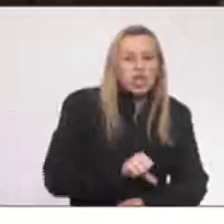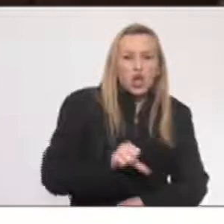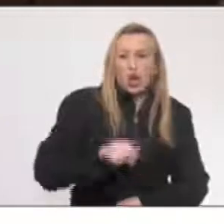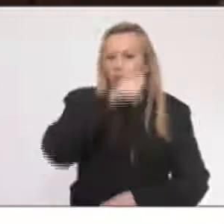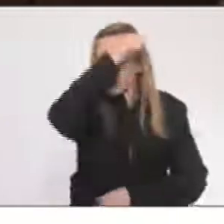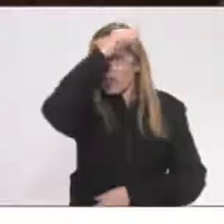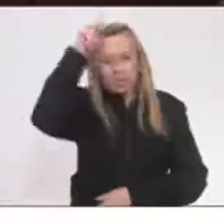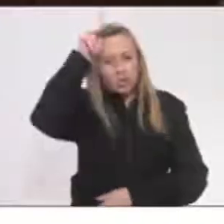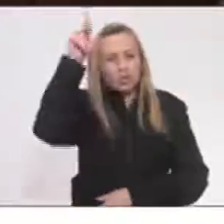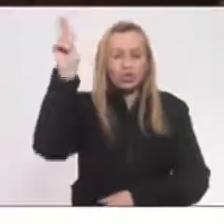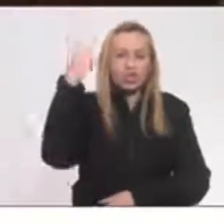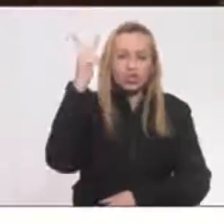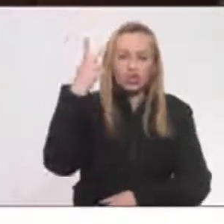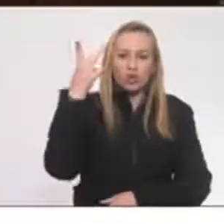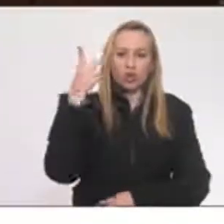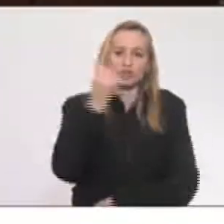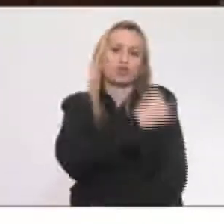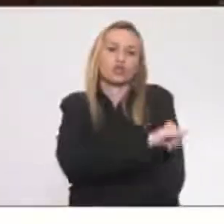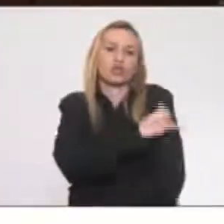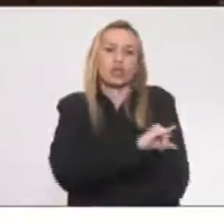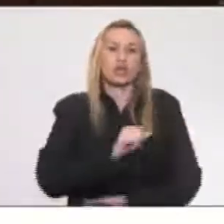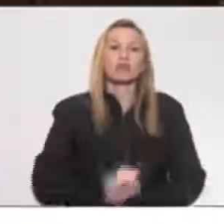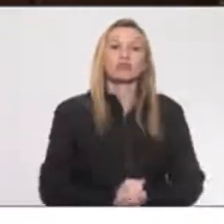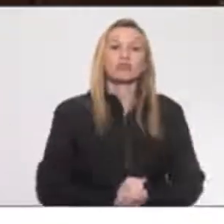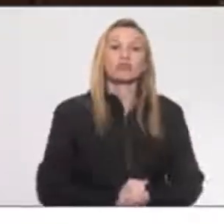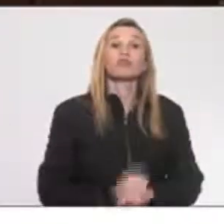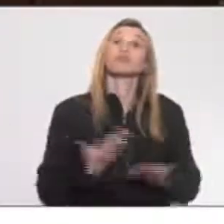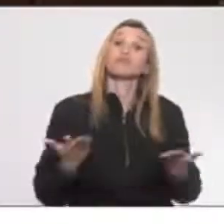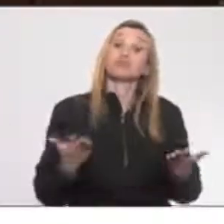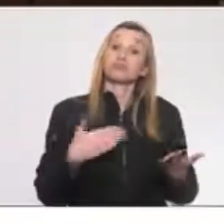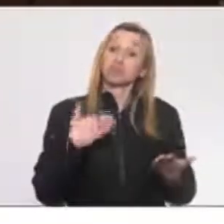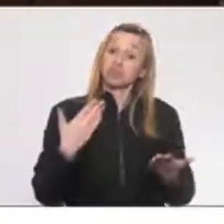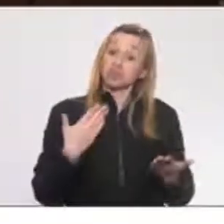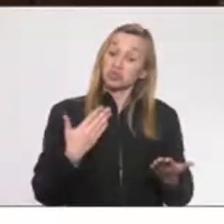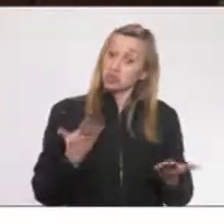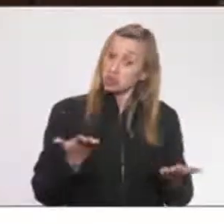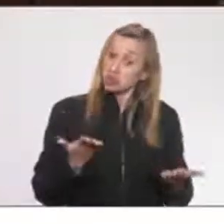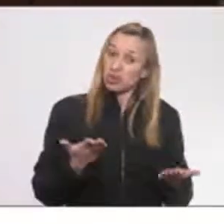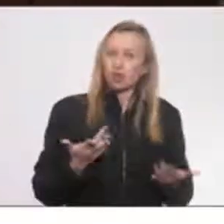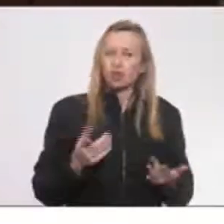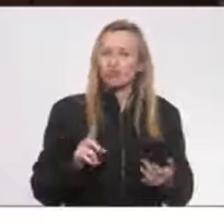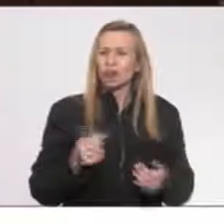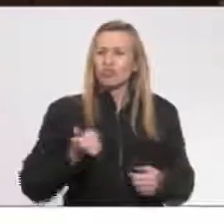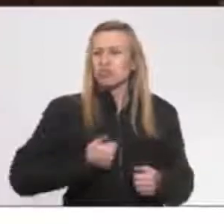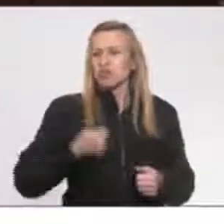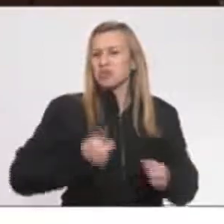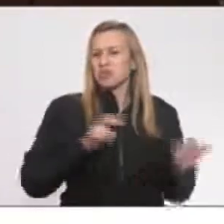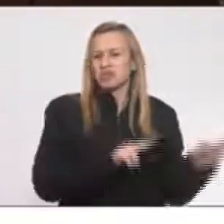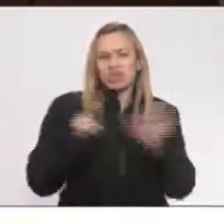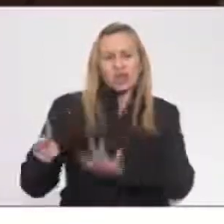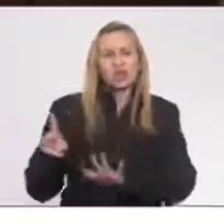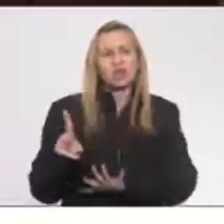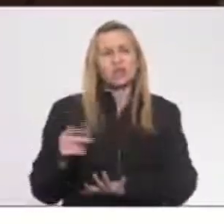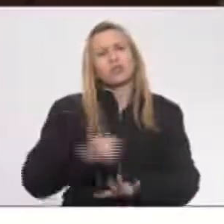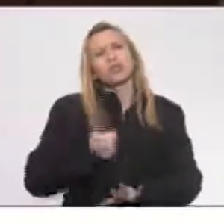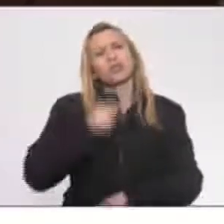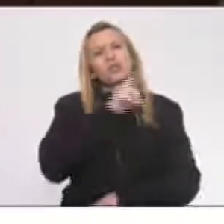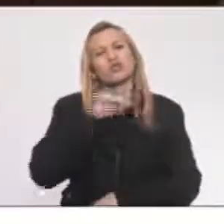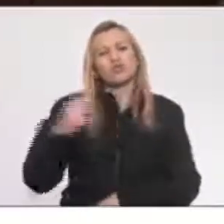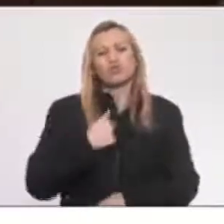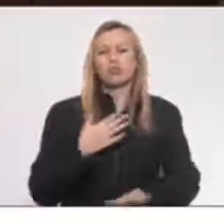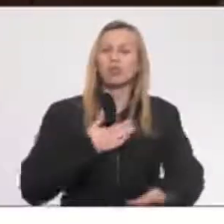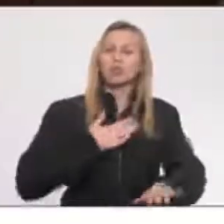da história do Rio de Janeiro. E aí muito me espanta, eu logo na primeira semana, nos primeiros dias desse